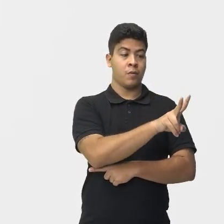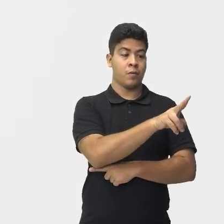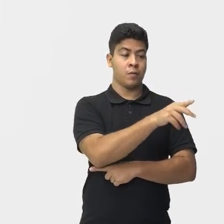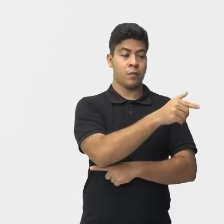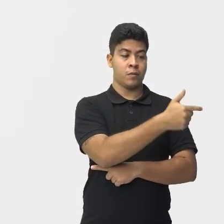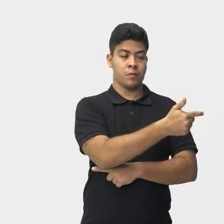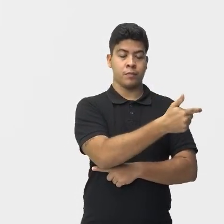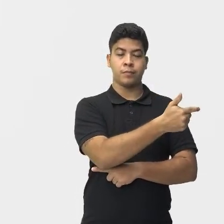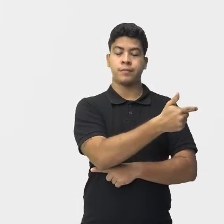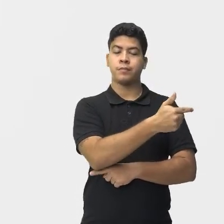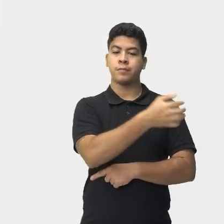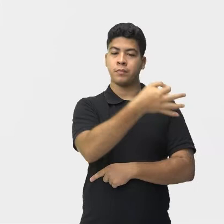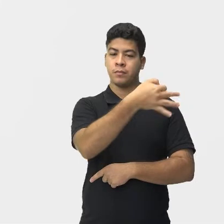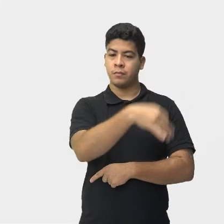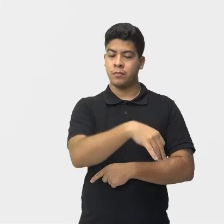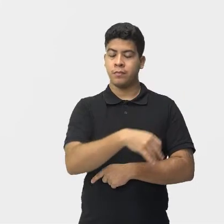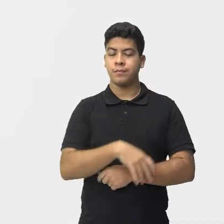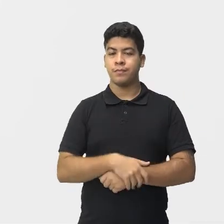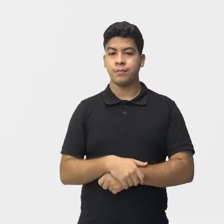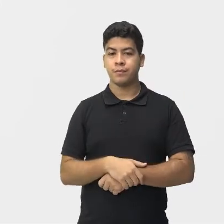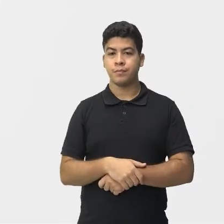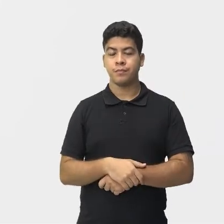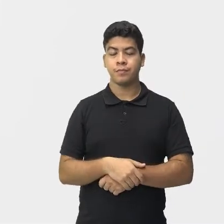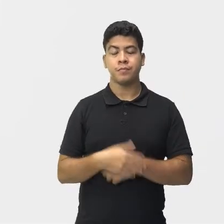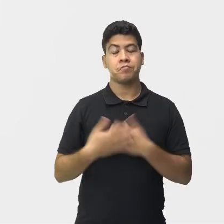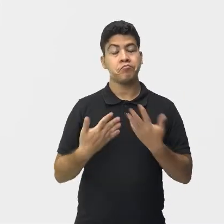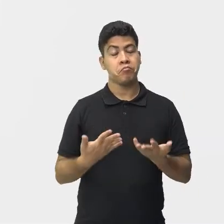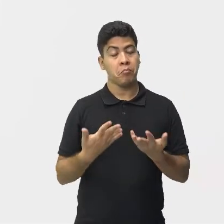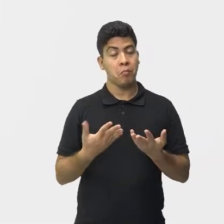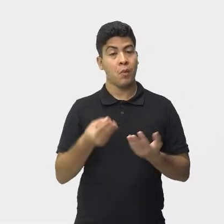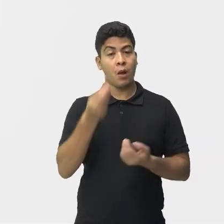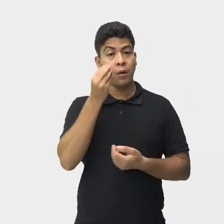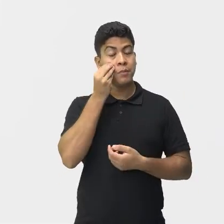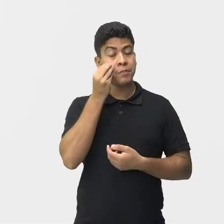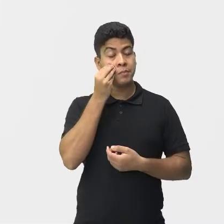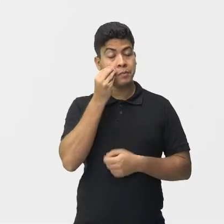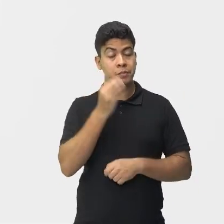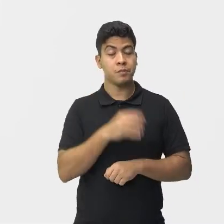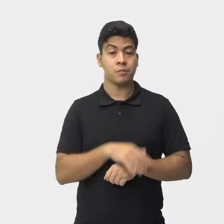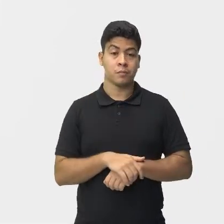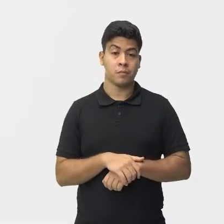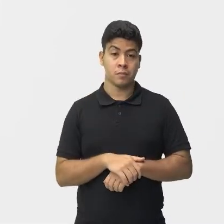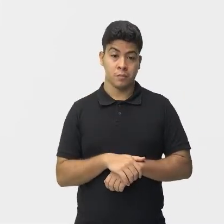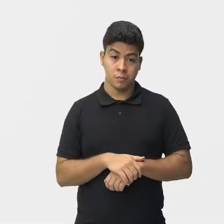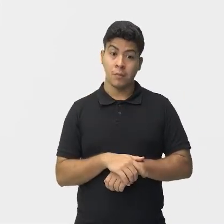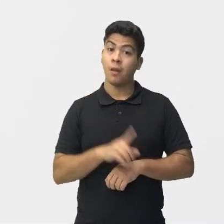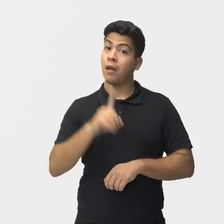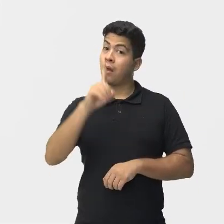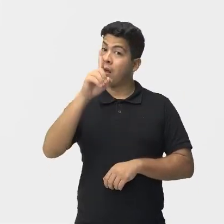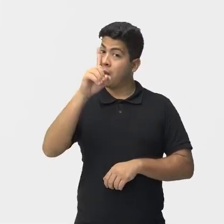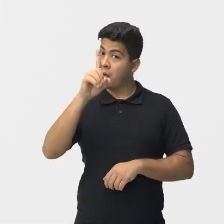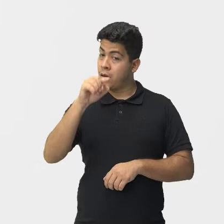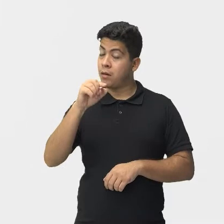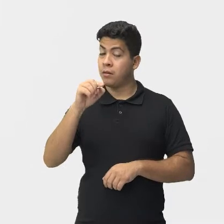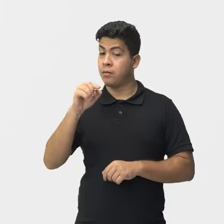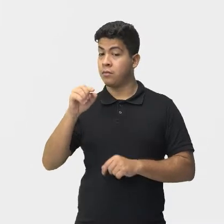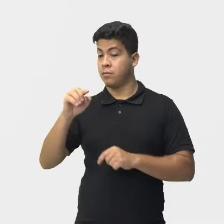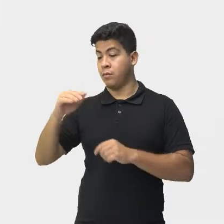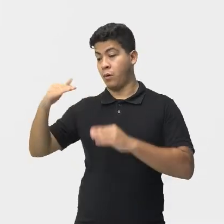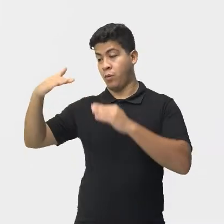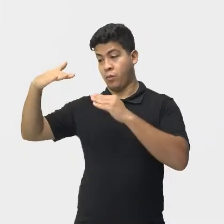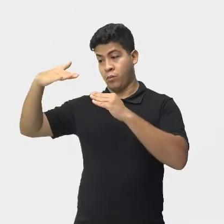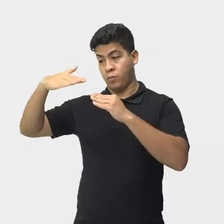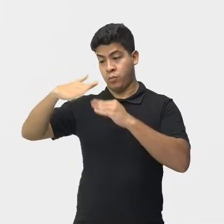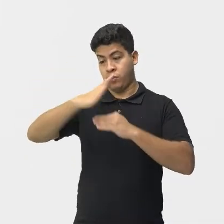da transformação isotérmica, tá? Então, veja só, É uma curva, o gráfico da